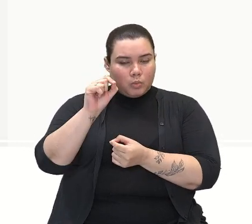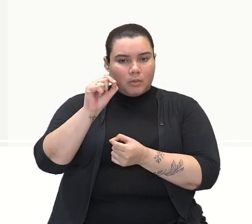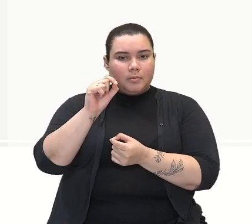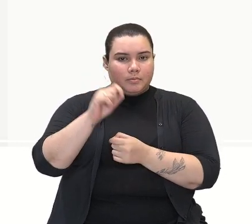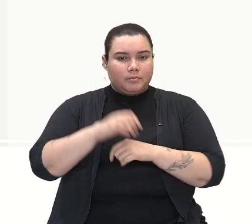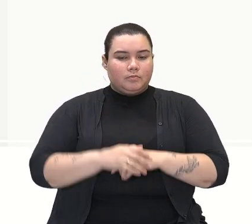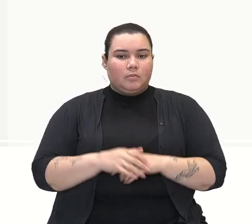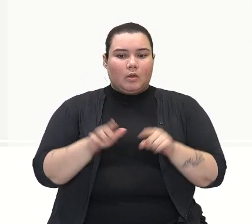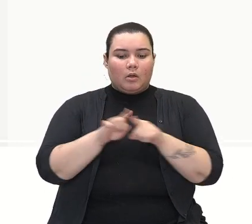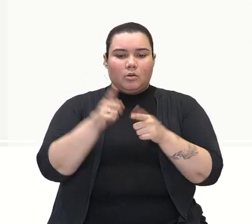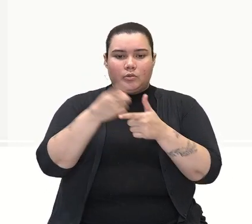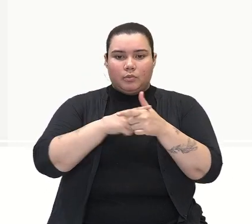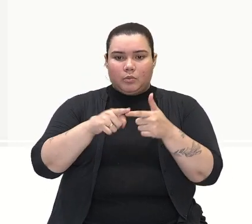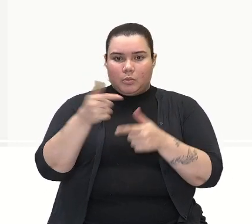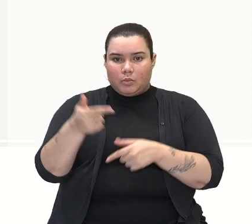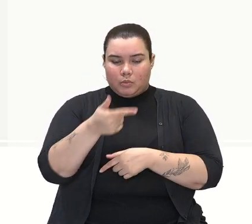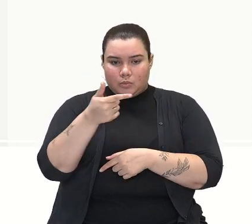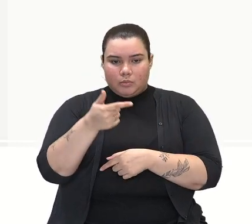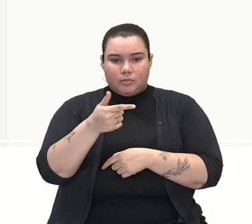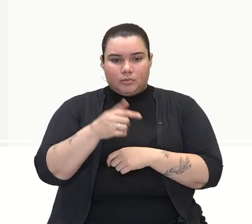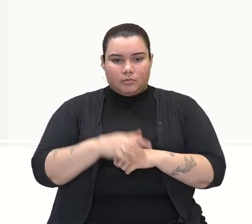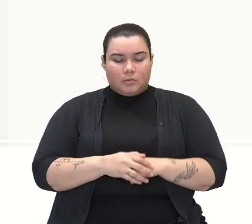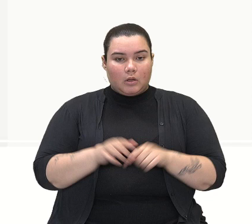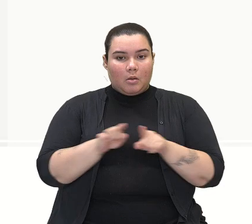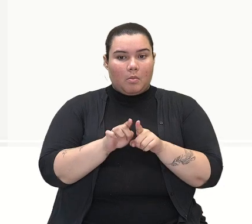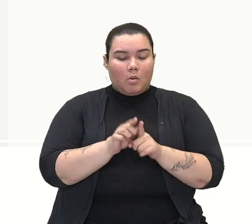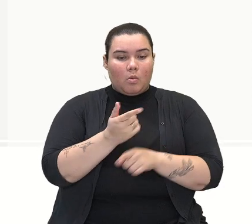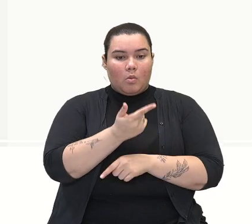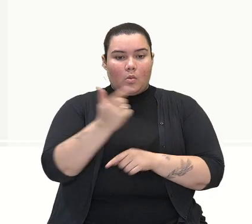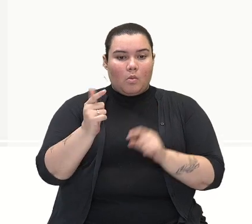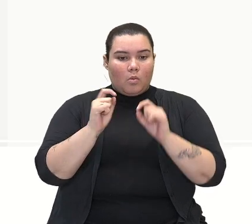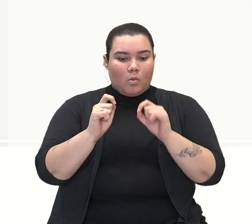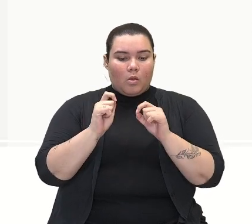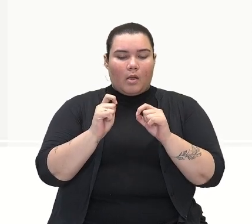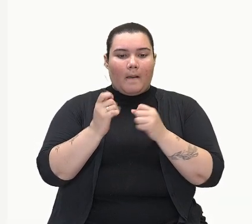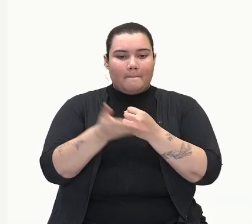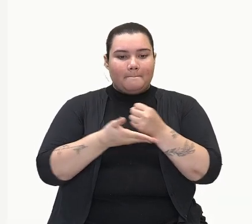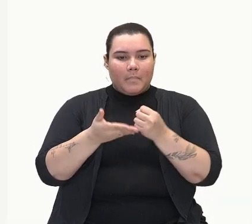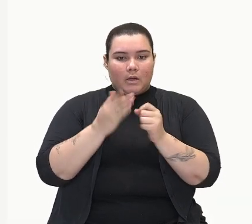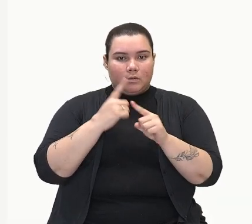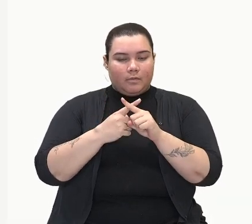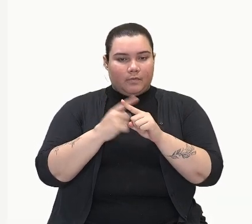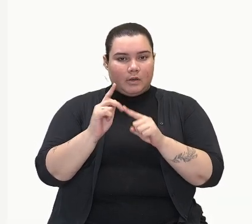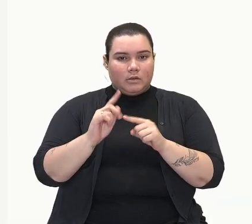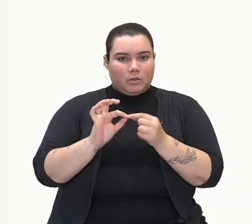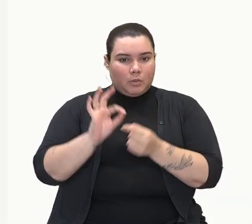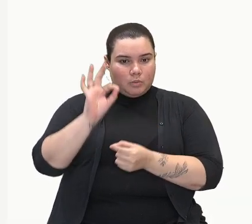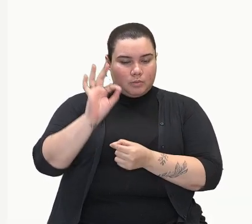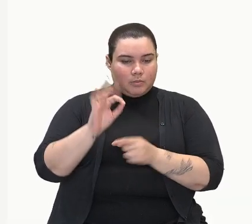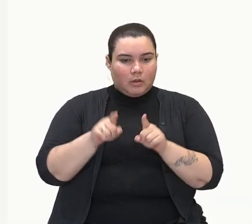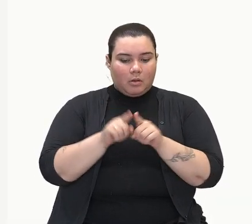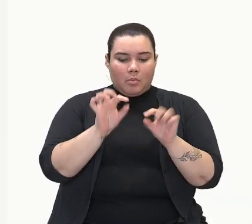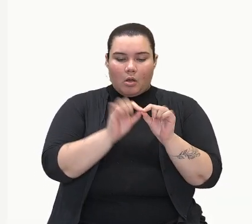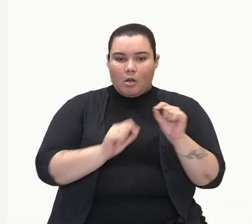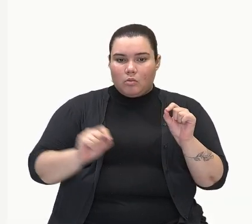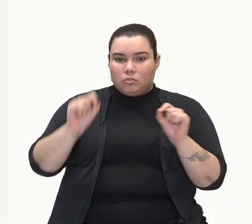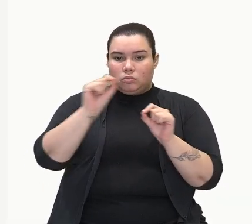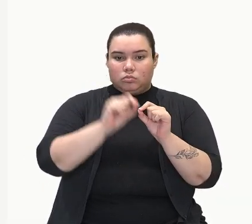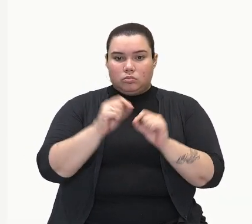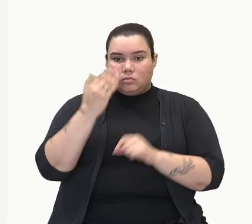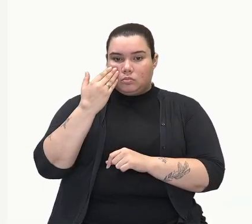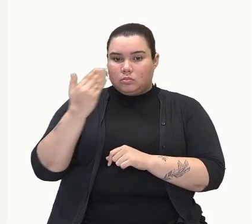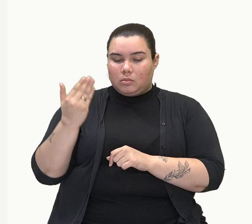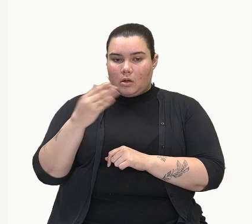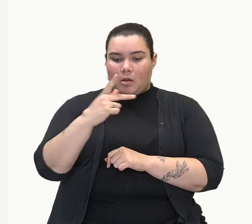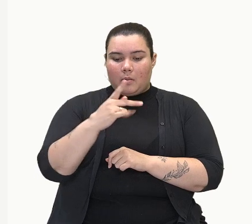vezes altura. E além disso, né, finalizamos com o nosso círculo, no caso a área do círculo,